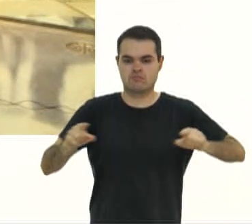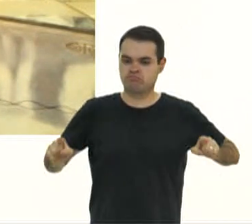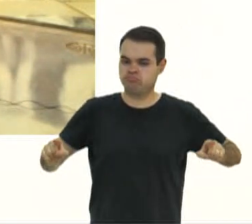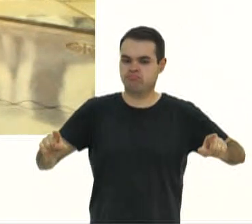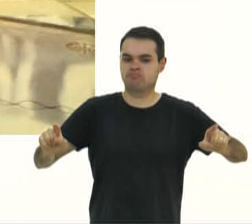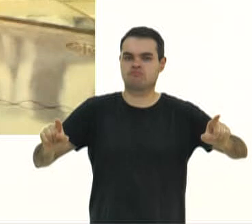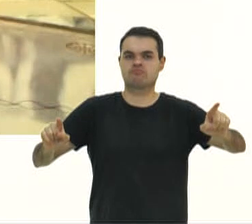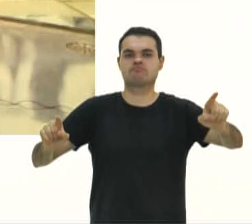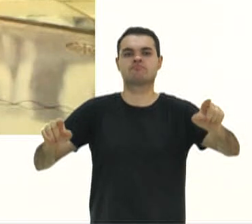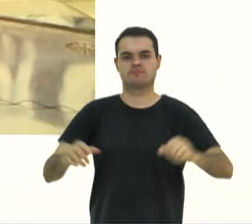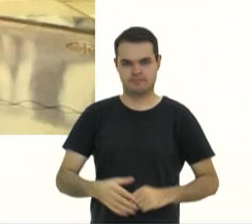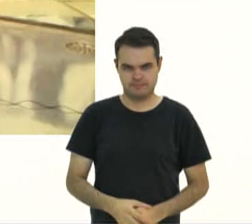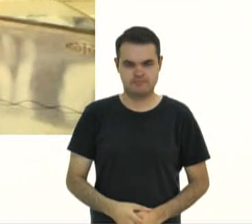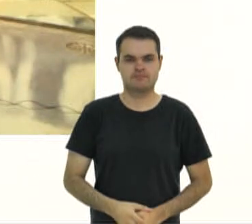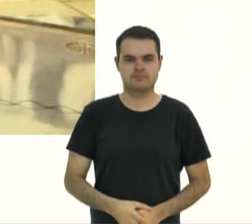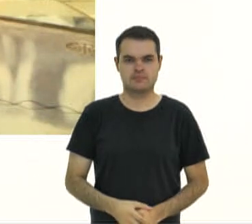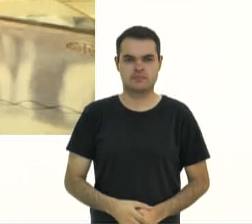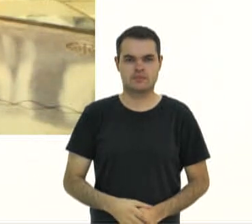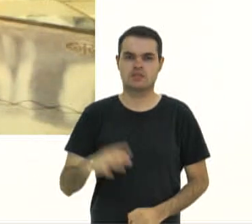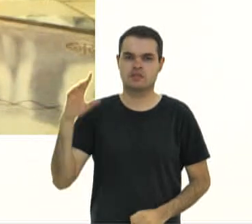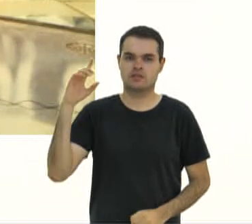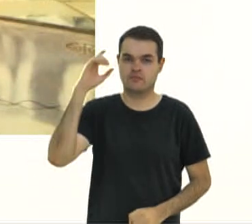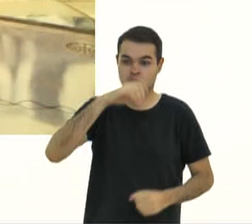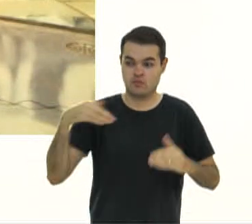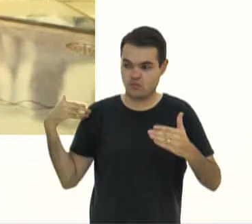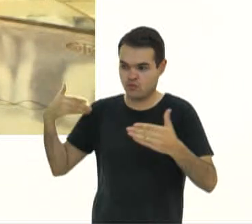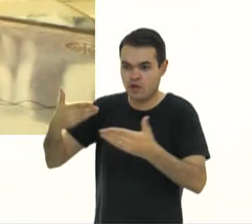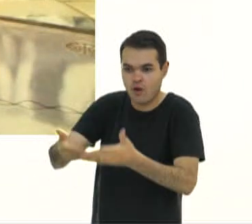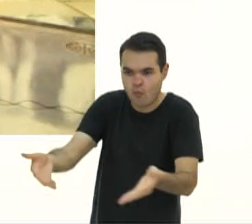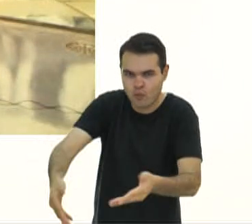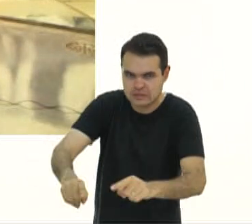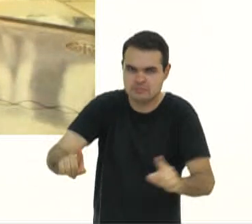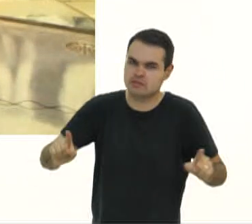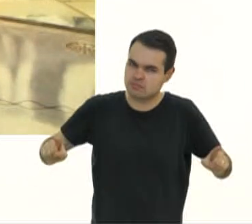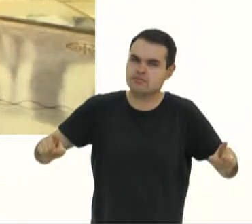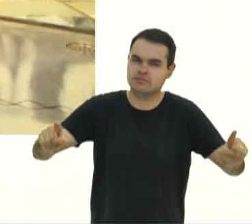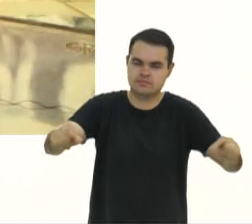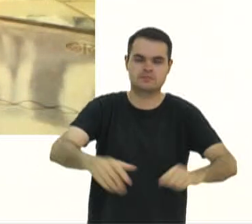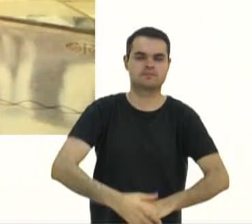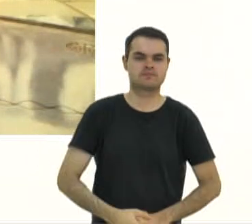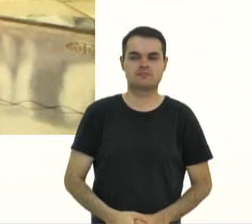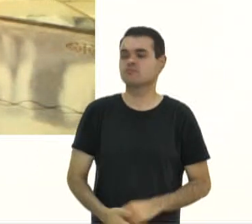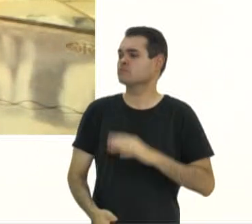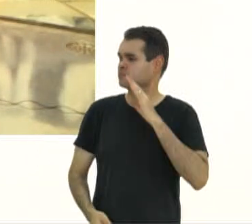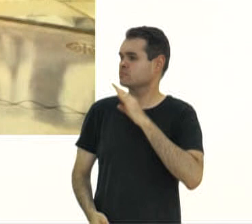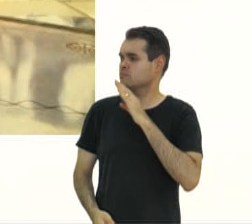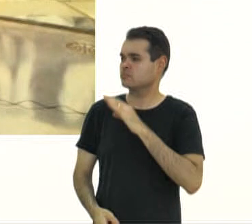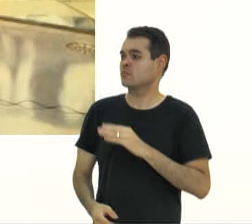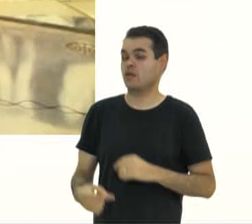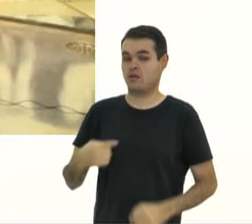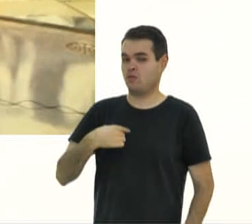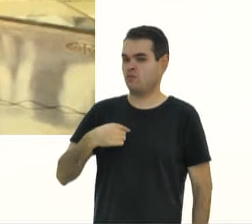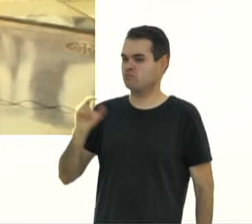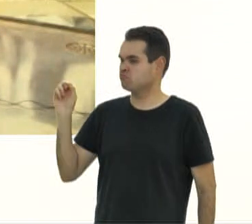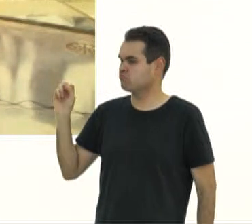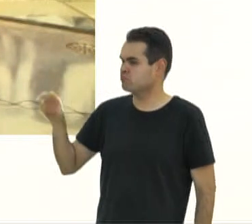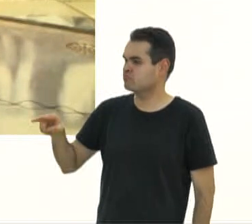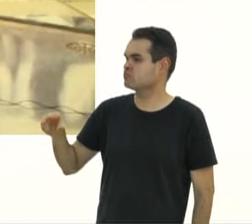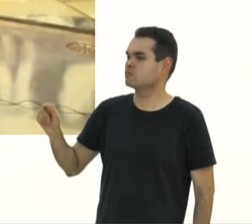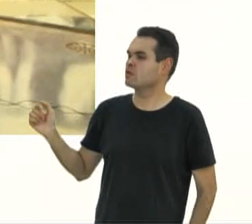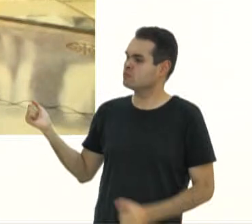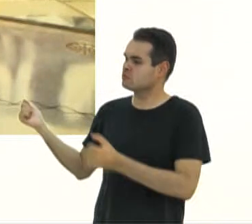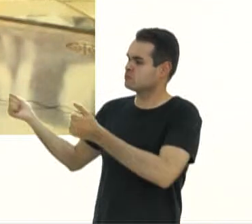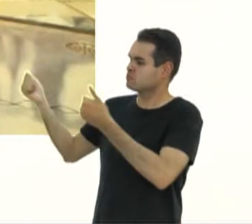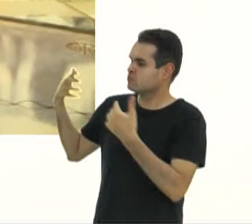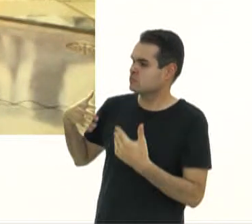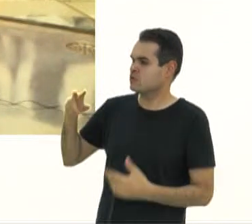tempo. Estamos longe de chegar no presente ainda. Mas que bacana, né, professor? O que eu acho legal é que, assim, toda essa história